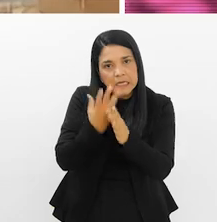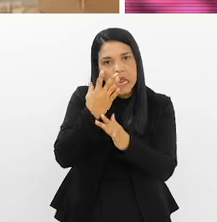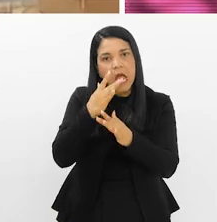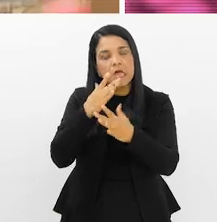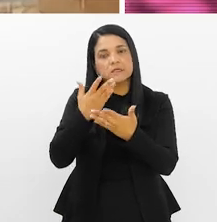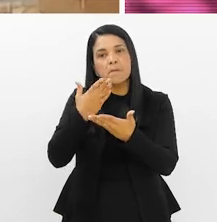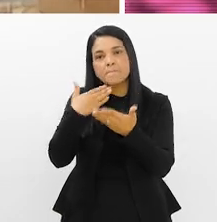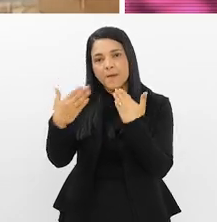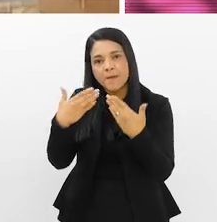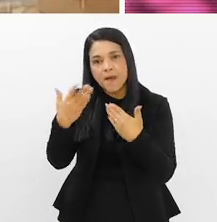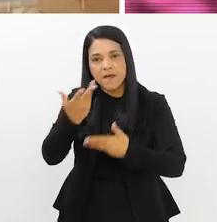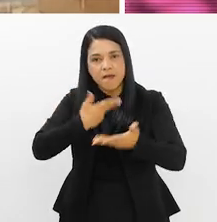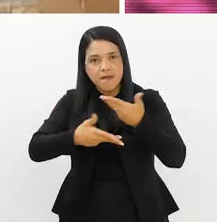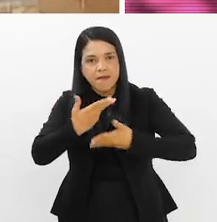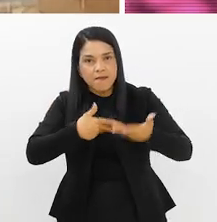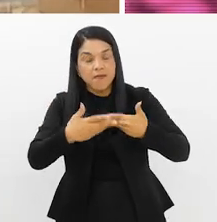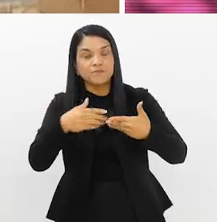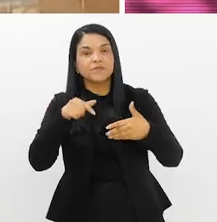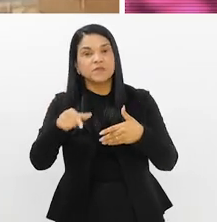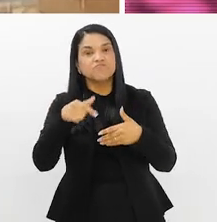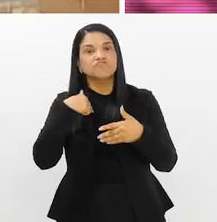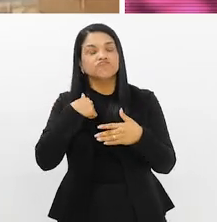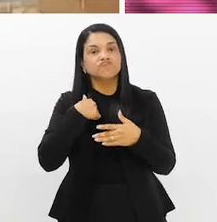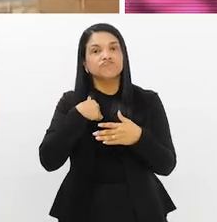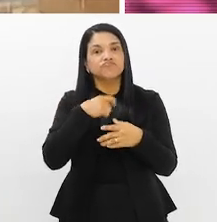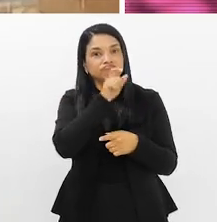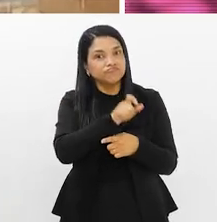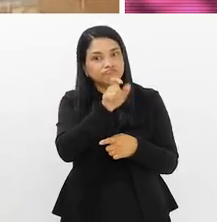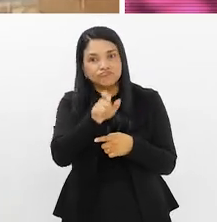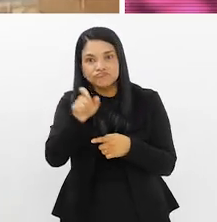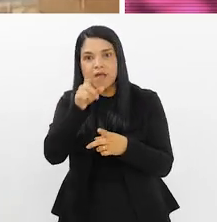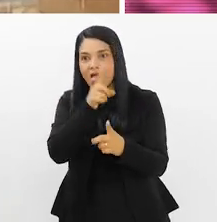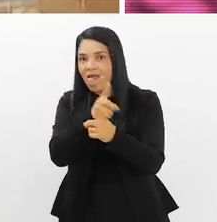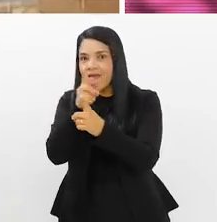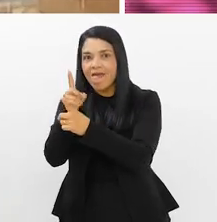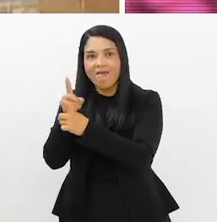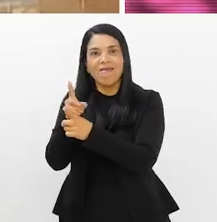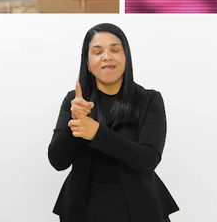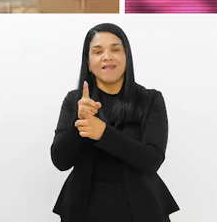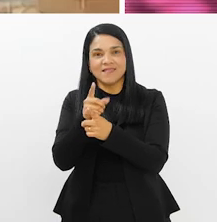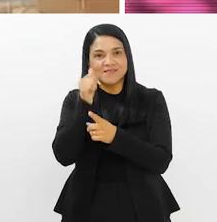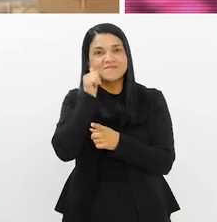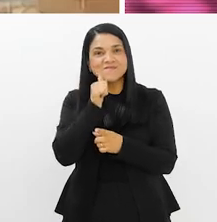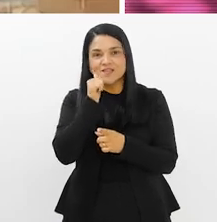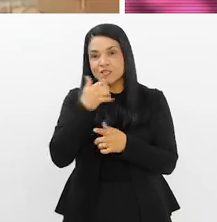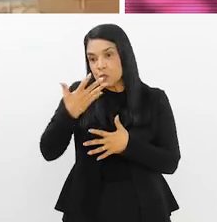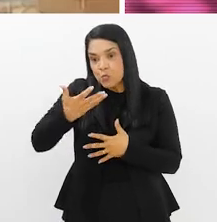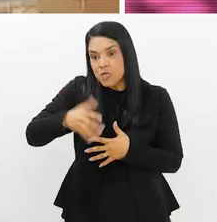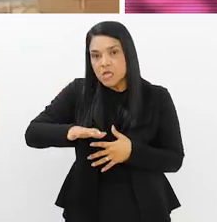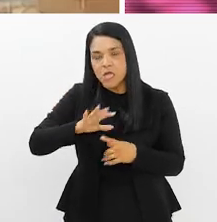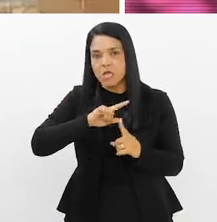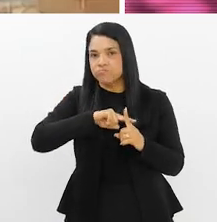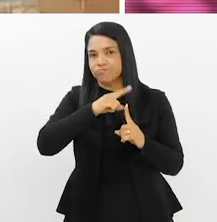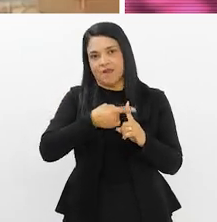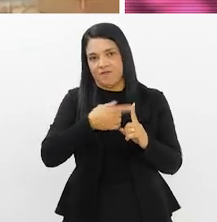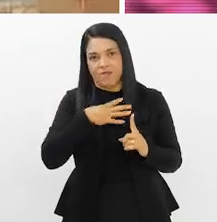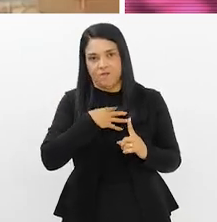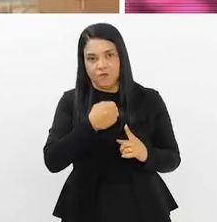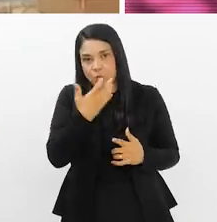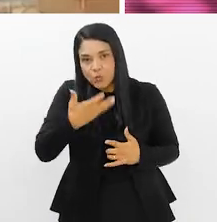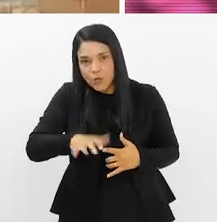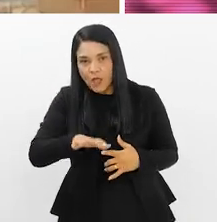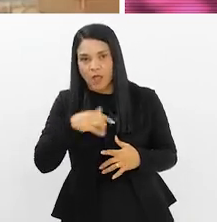Por que eu não ser esta ponte? E acabei achando muito mais gente até do que eu esperava, né? E